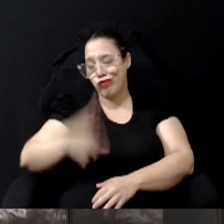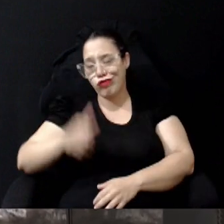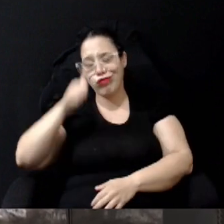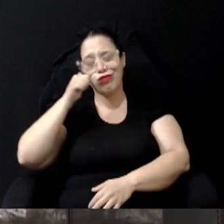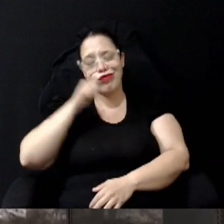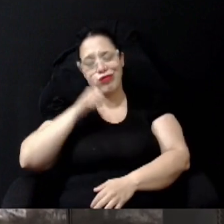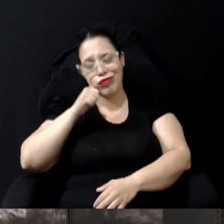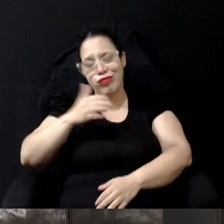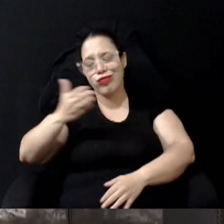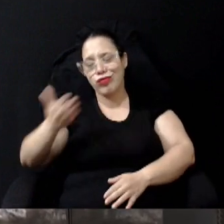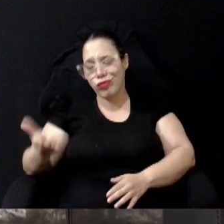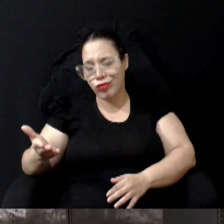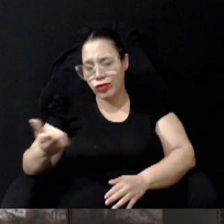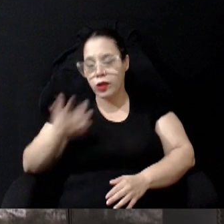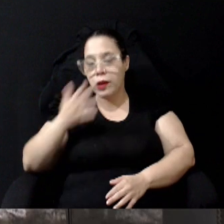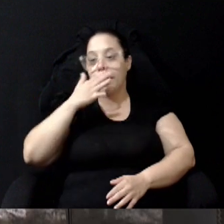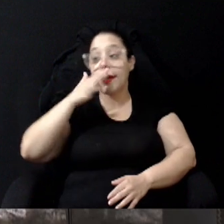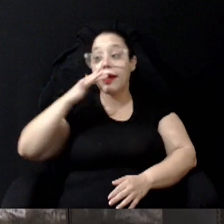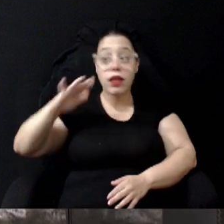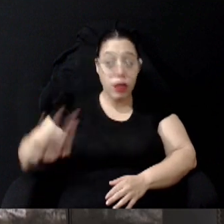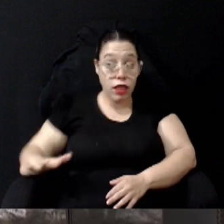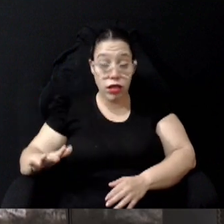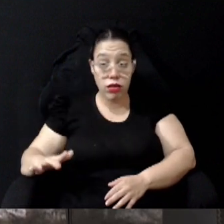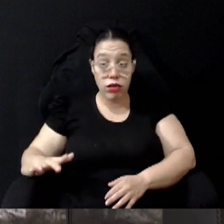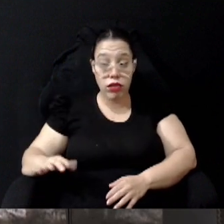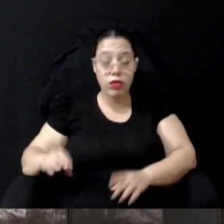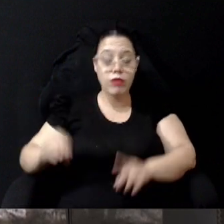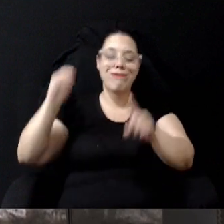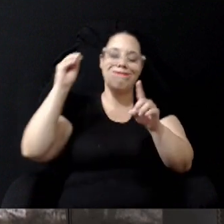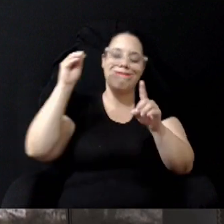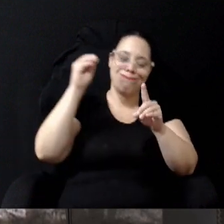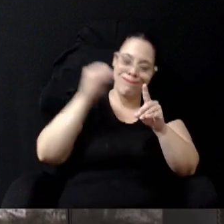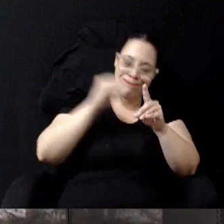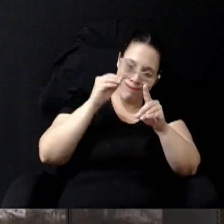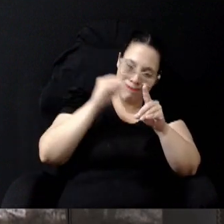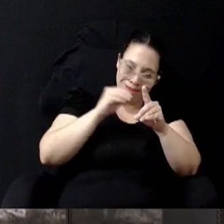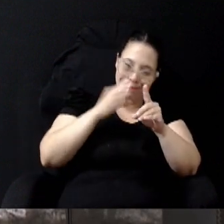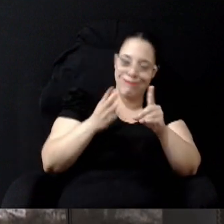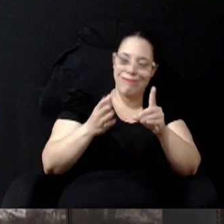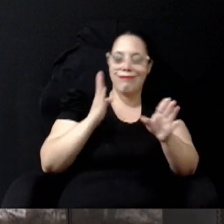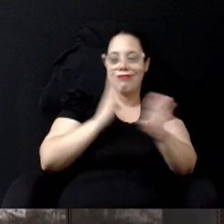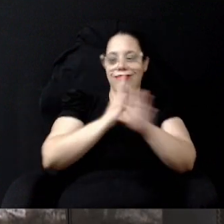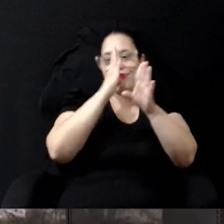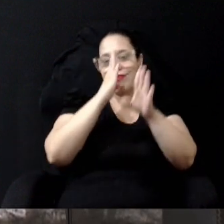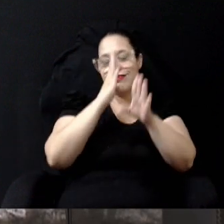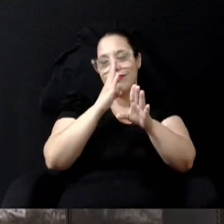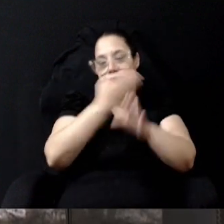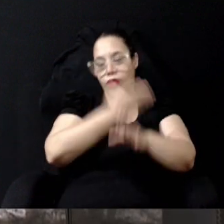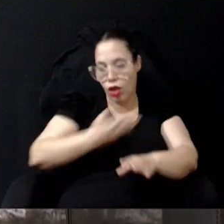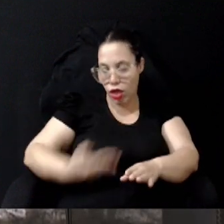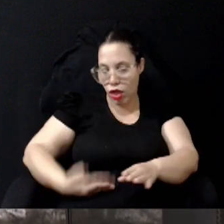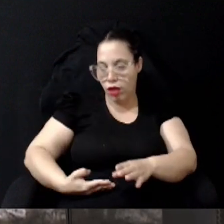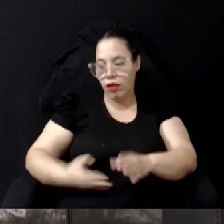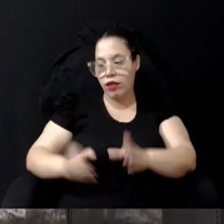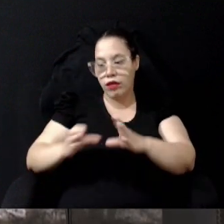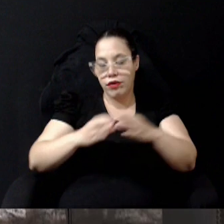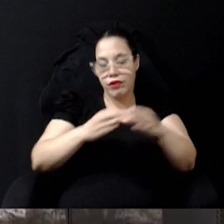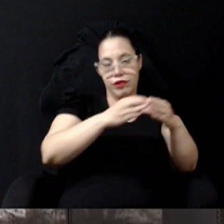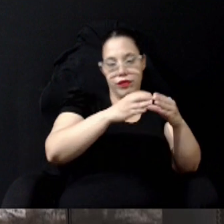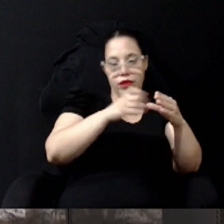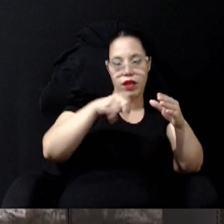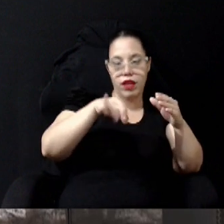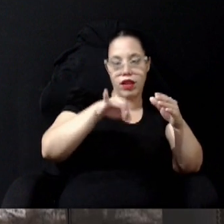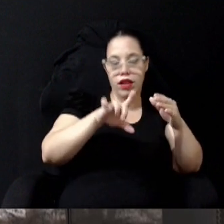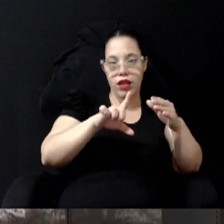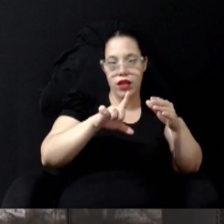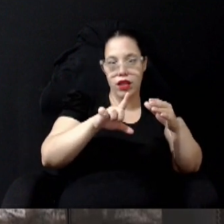e crianças em situação de vulnerabilidade, junto aos órgãos públicos. A ANIL é agente